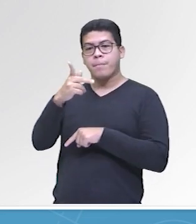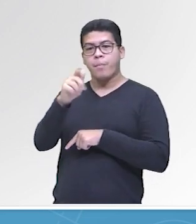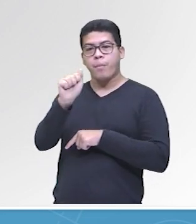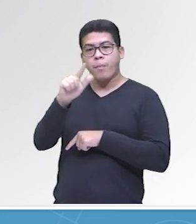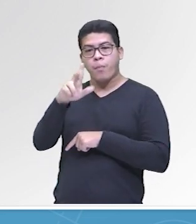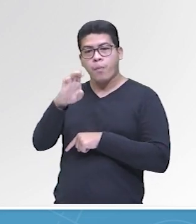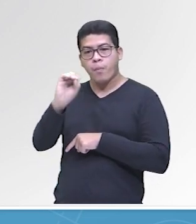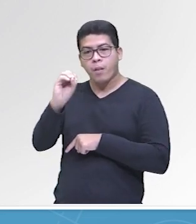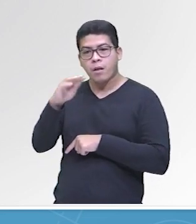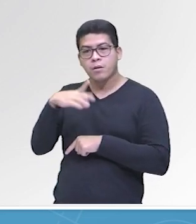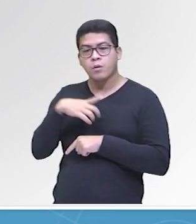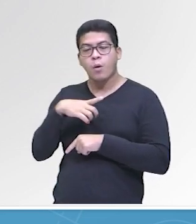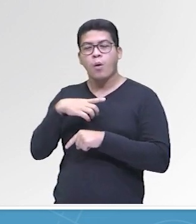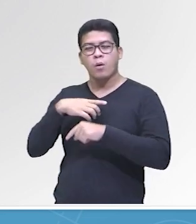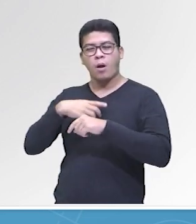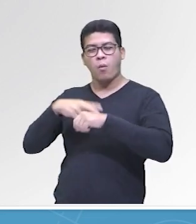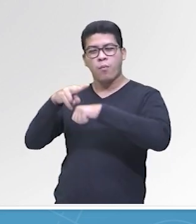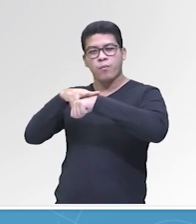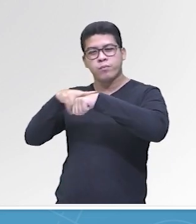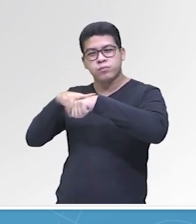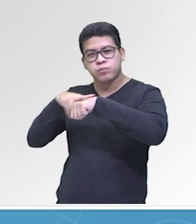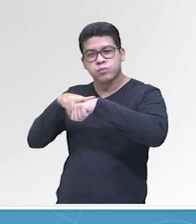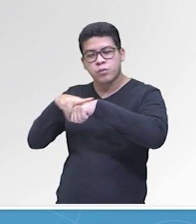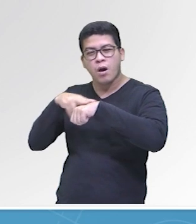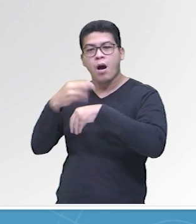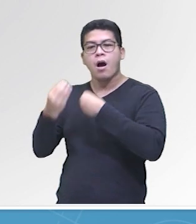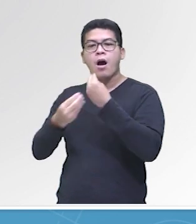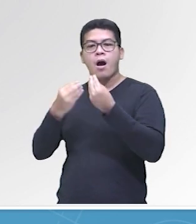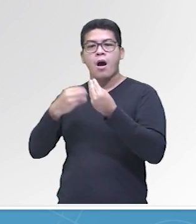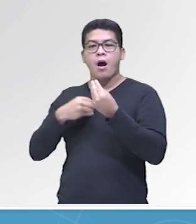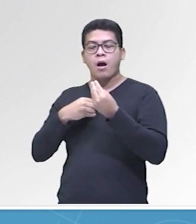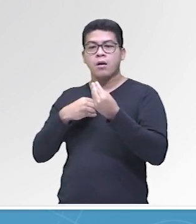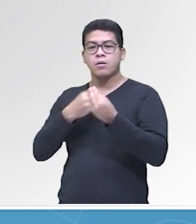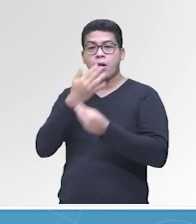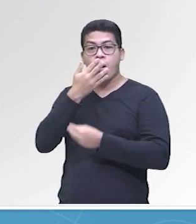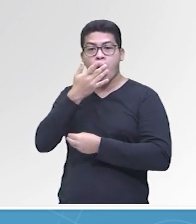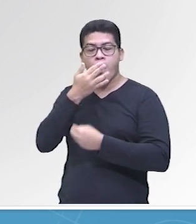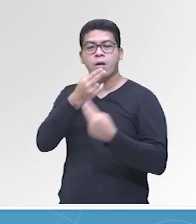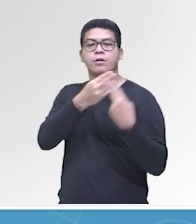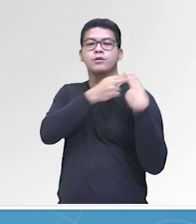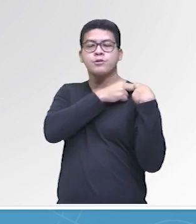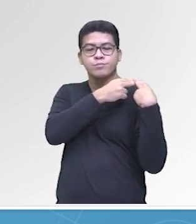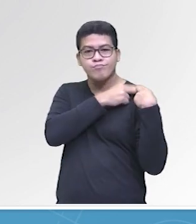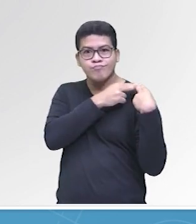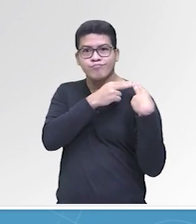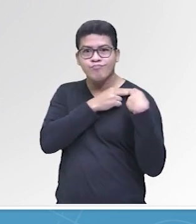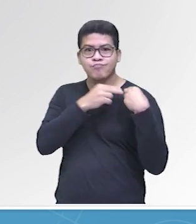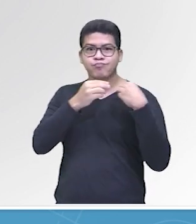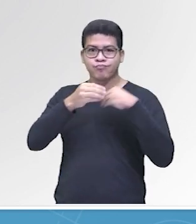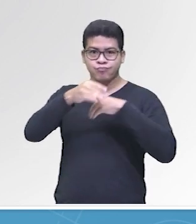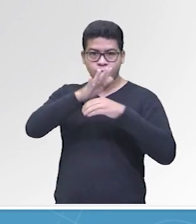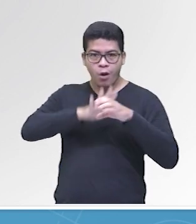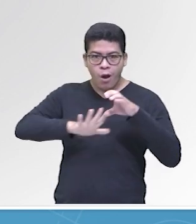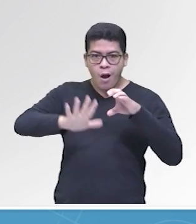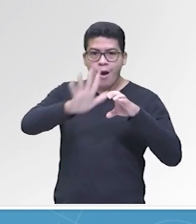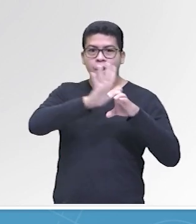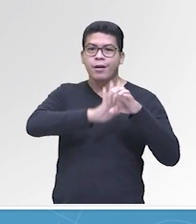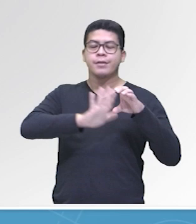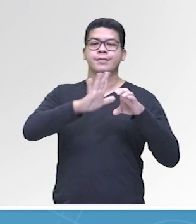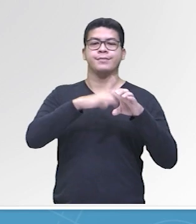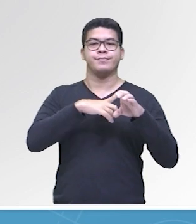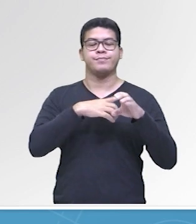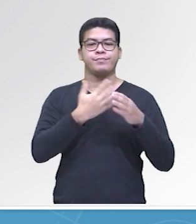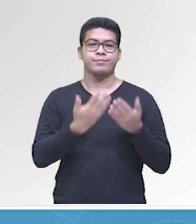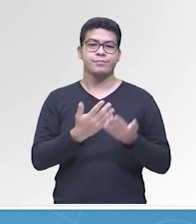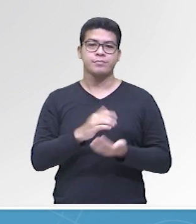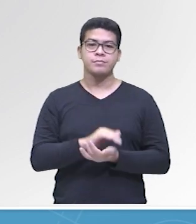né? O cloroplastos. Também, se você desenhou algo parecido com isso, parabéns, você acertou. E a